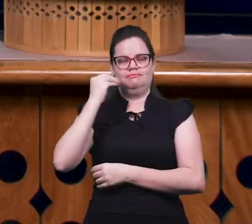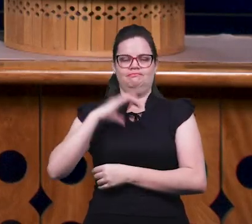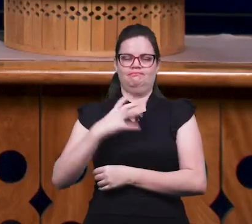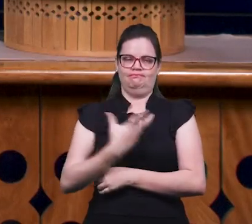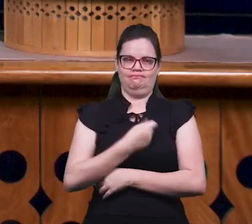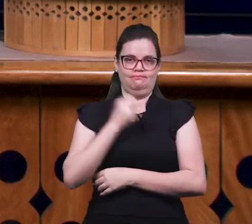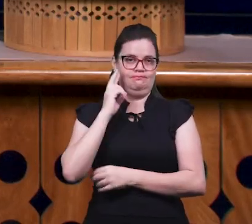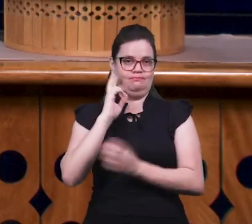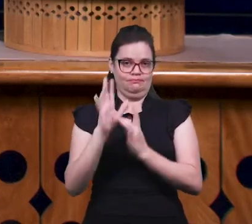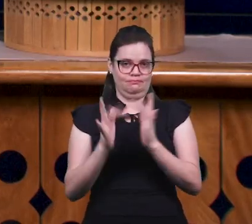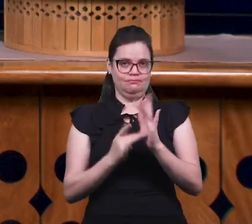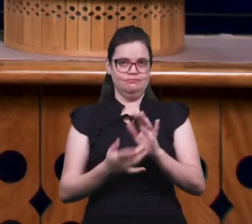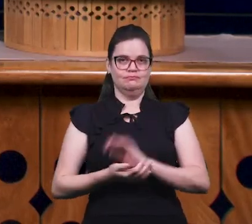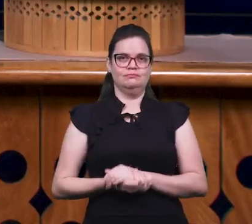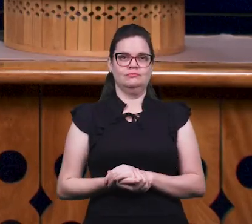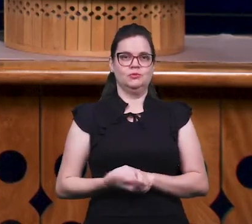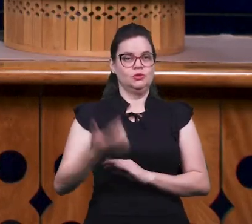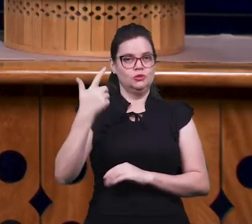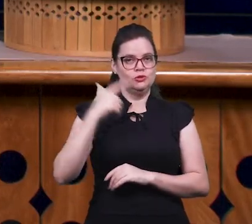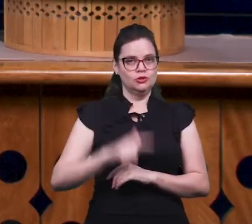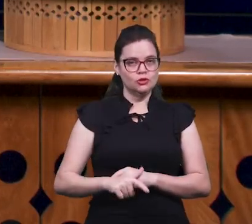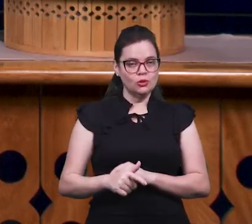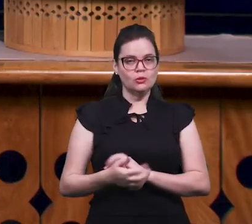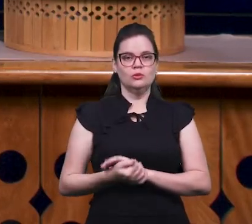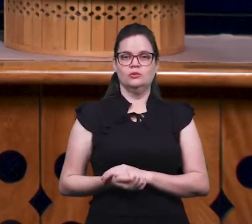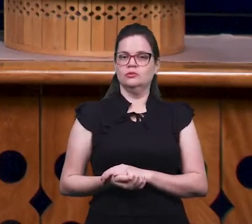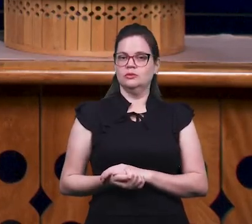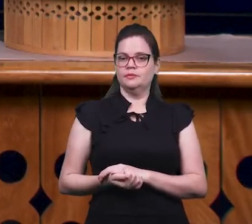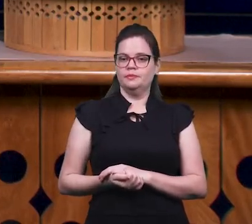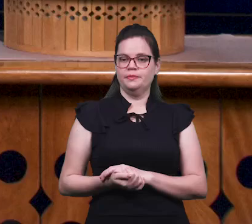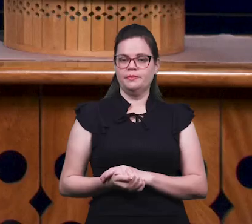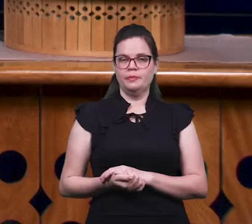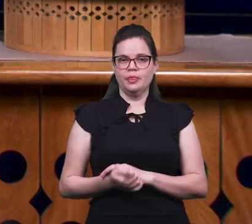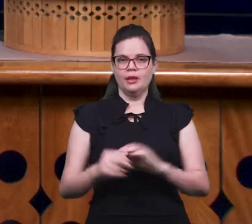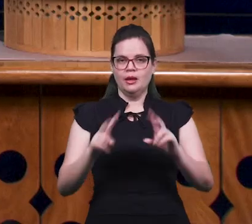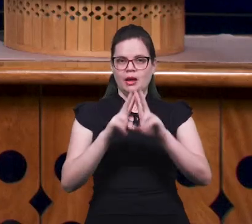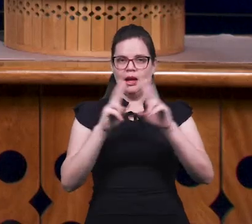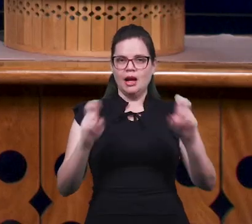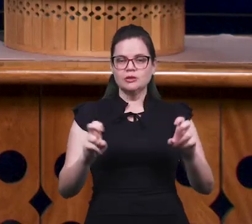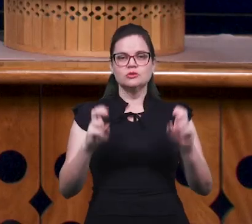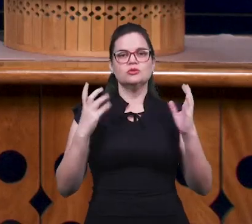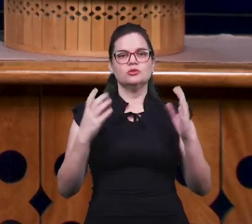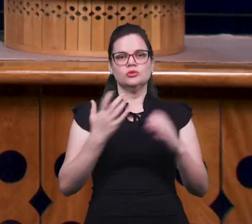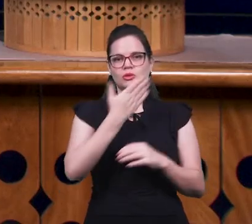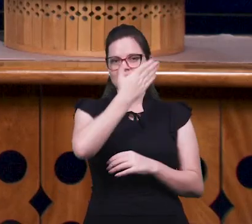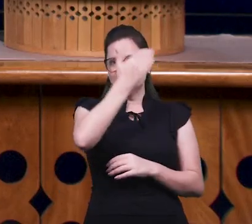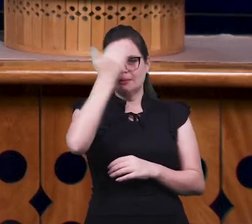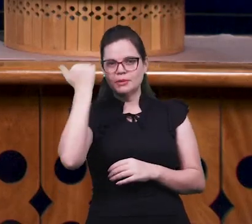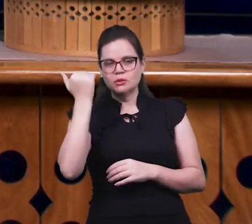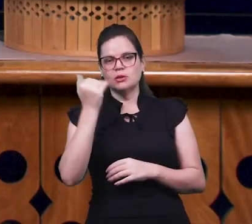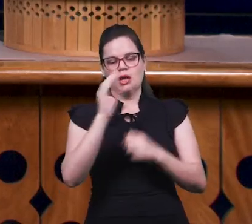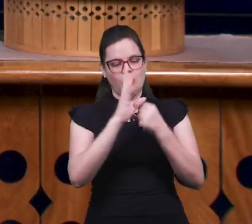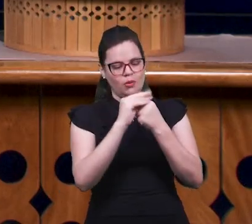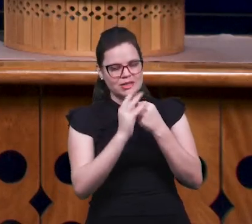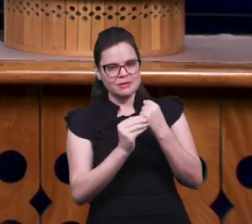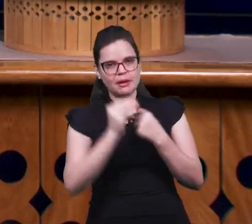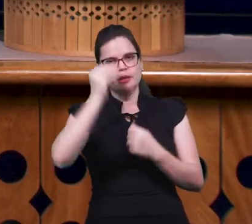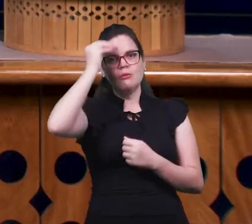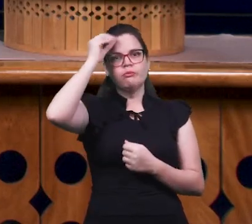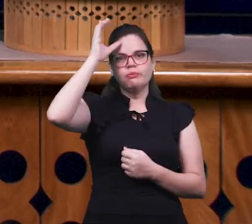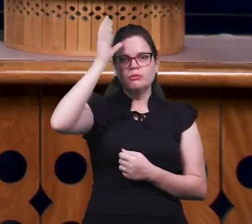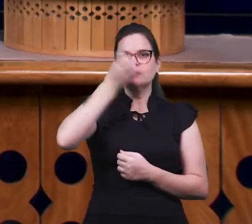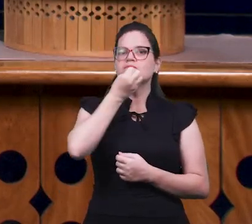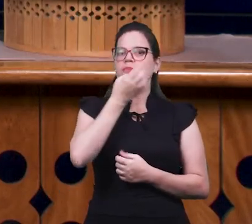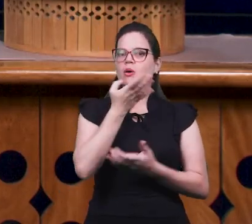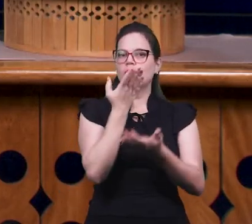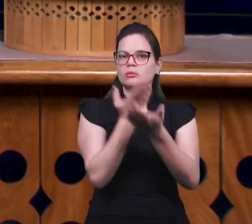Gostamos de repetir. Não temos nada contra o conhecimento, a sabedoria, que é bom e é importante. É bom estudar, conhecer, mas não pode